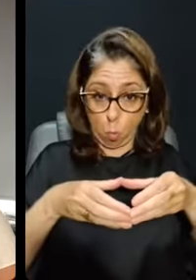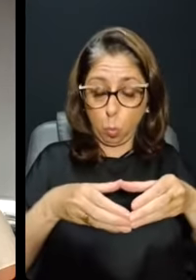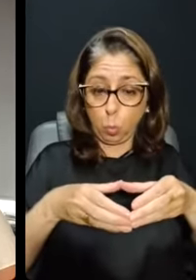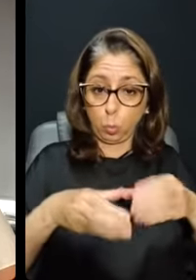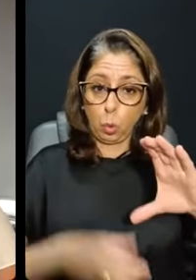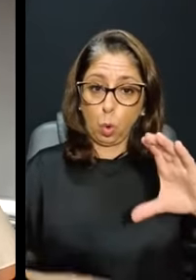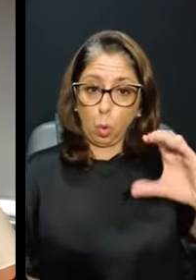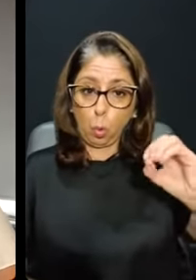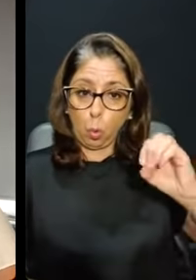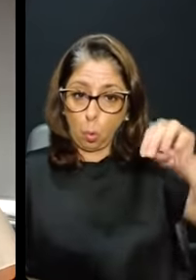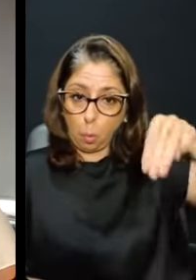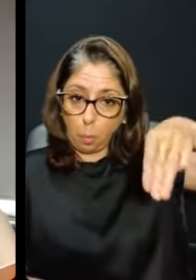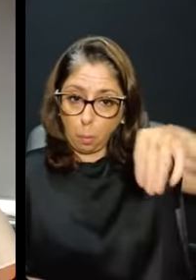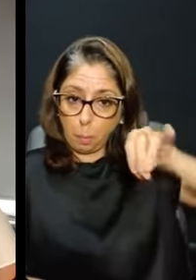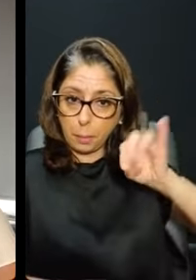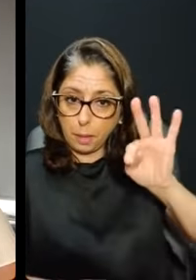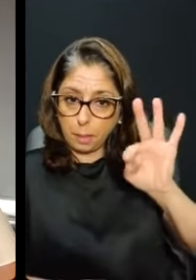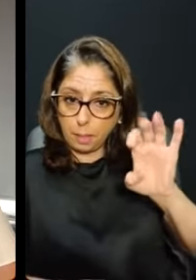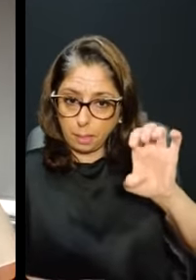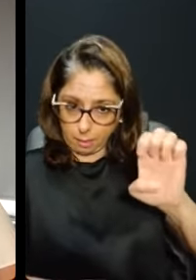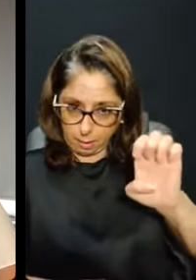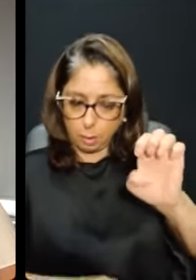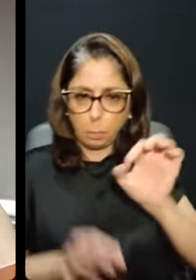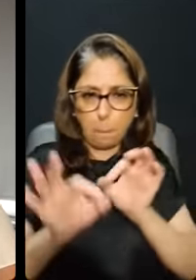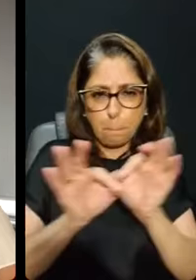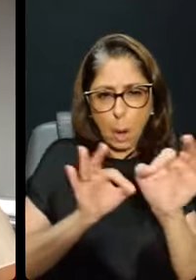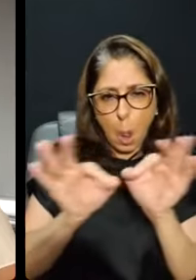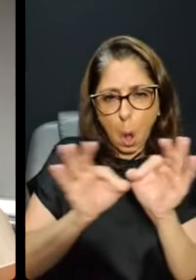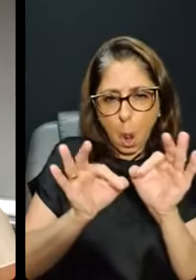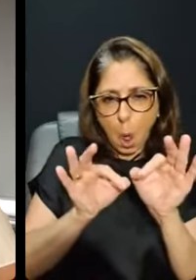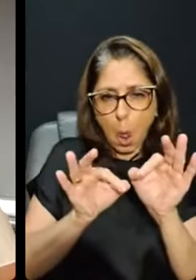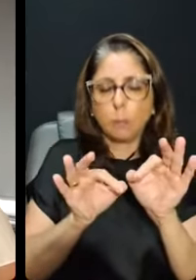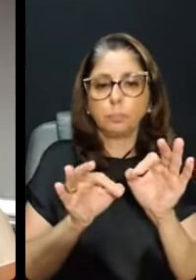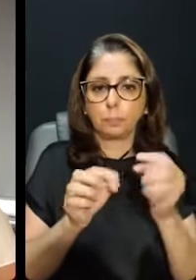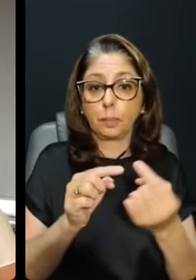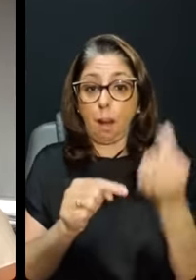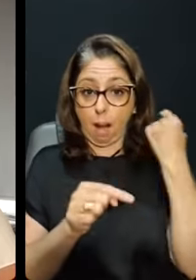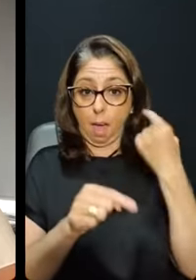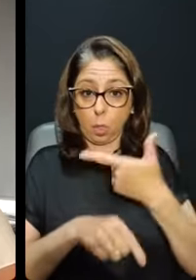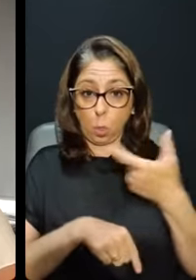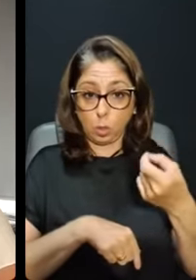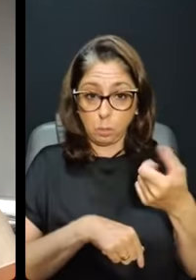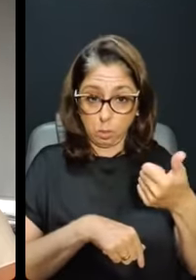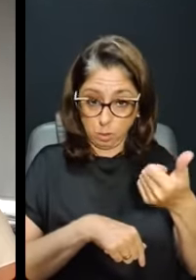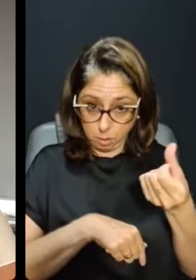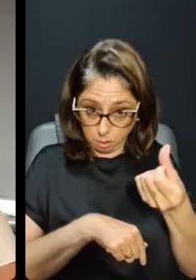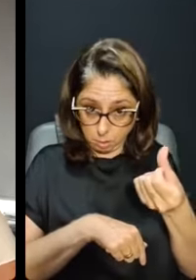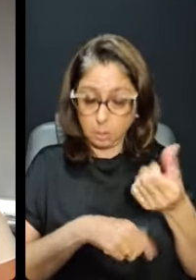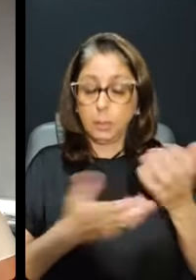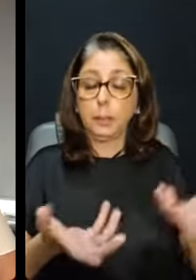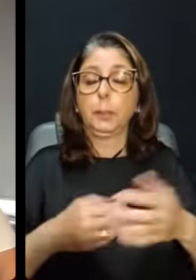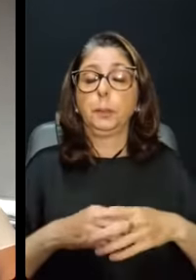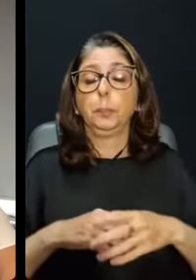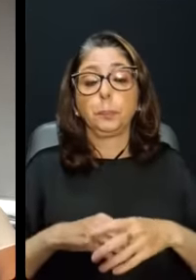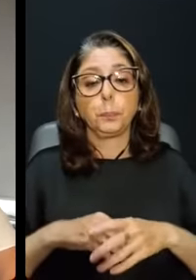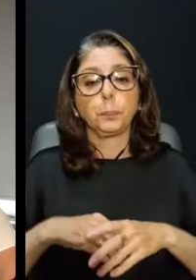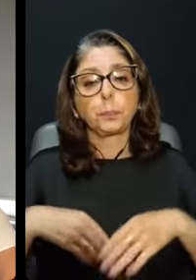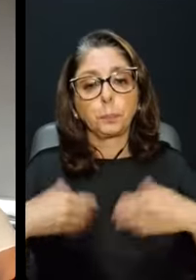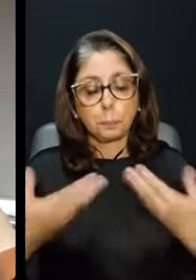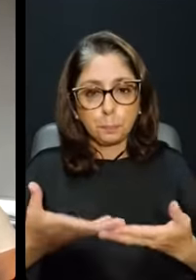os jogos, para disseminar isso ao máximo possível. O que a gente queria era que as